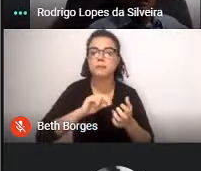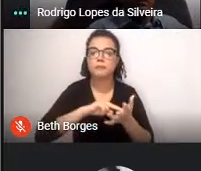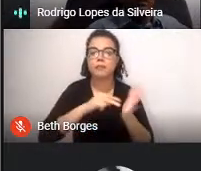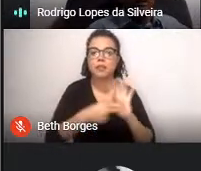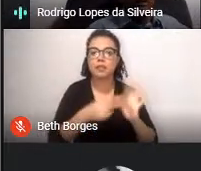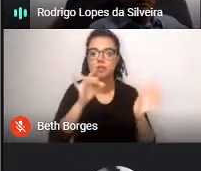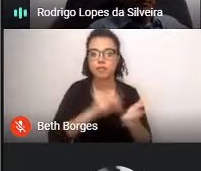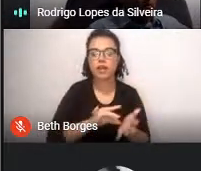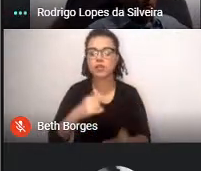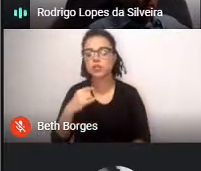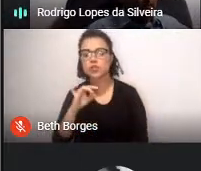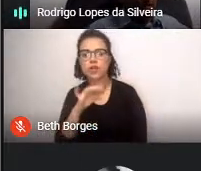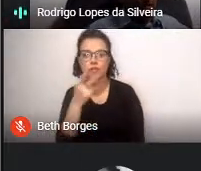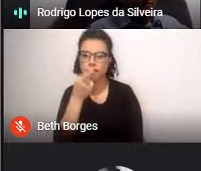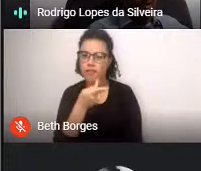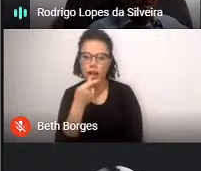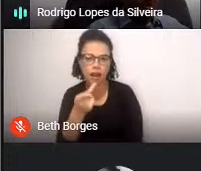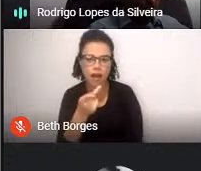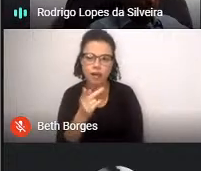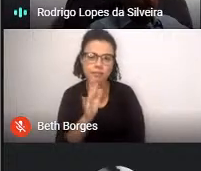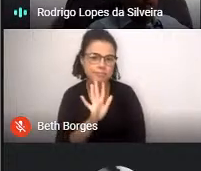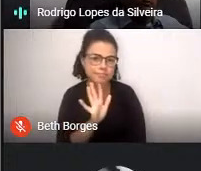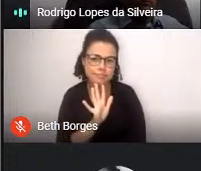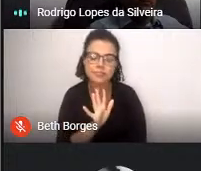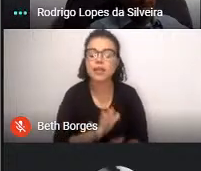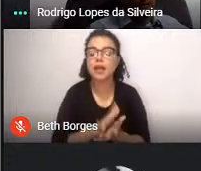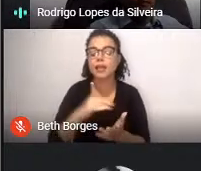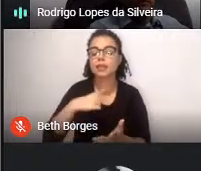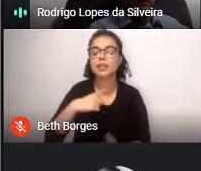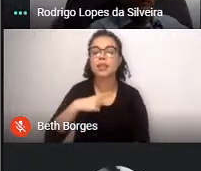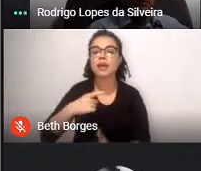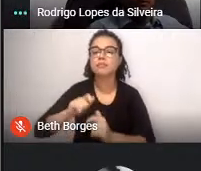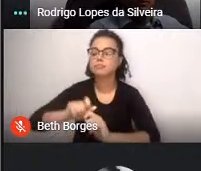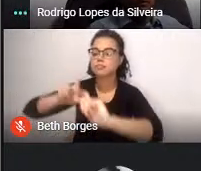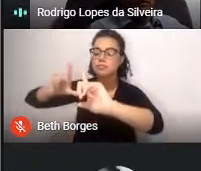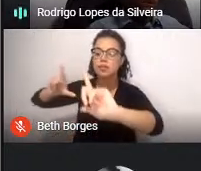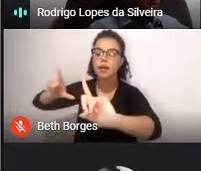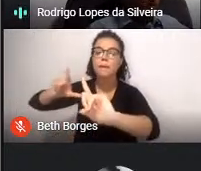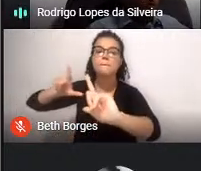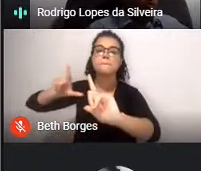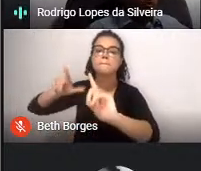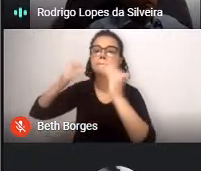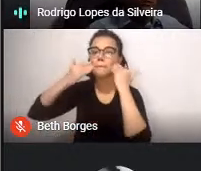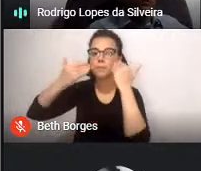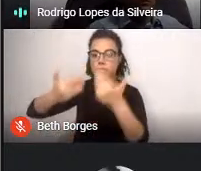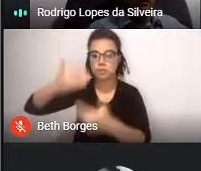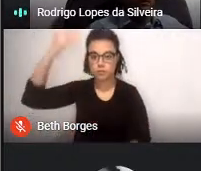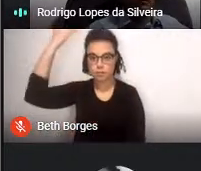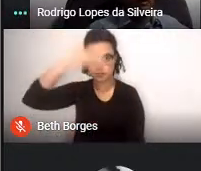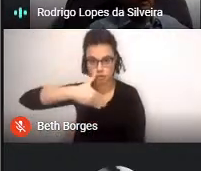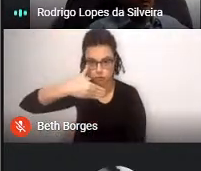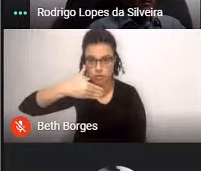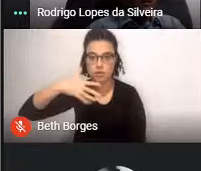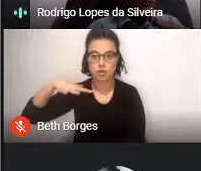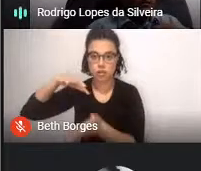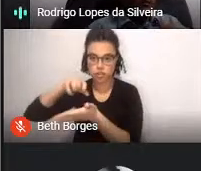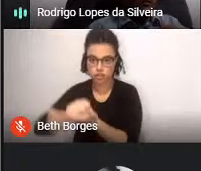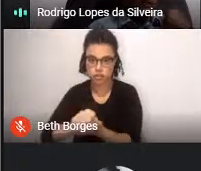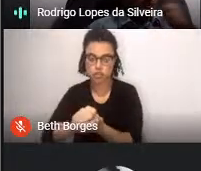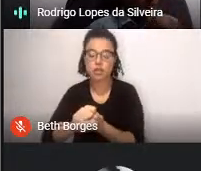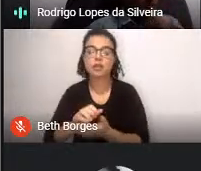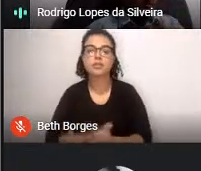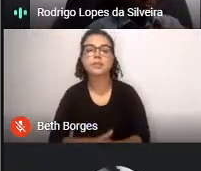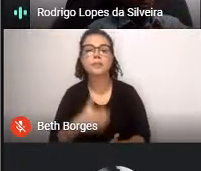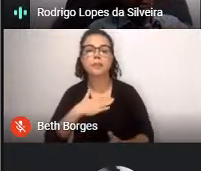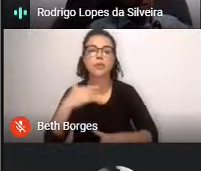tem. Vai ficar comprovado, vai ficar registrado, tá? E assim é onde eu utilizo o meu trabalho, tá? Não só